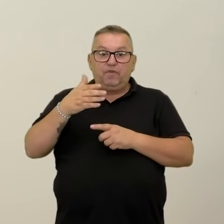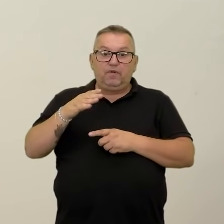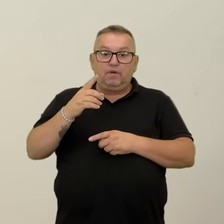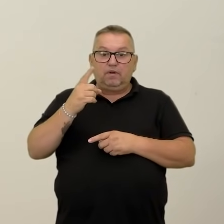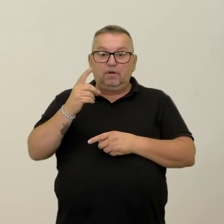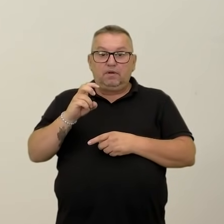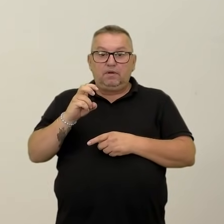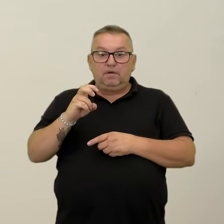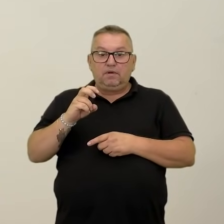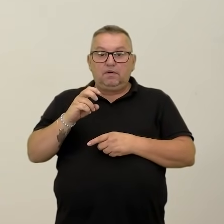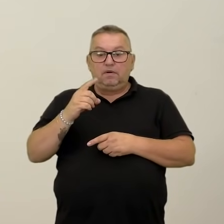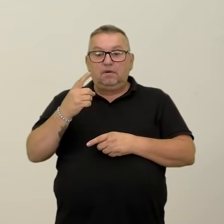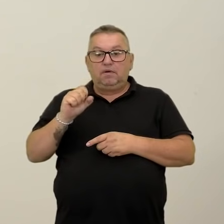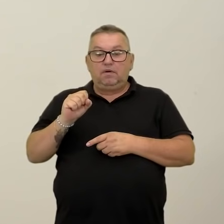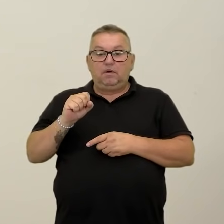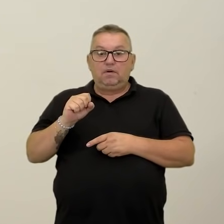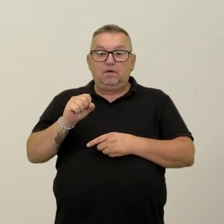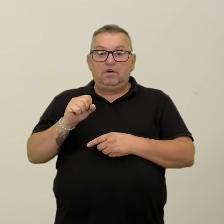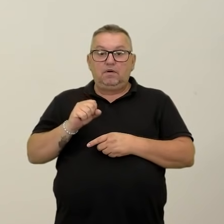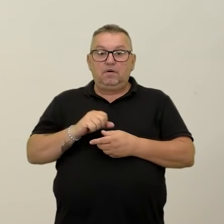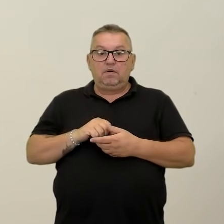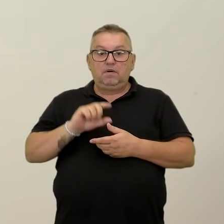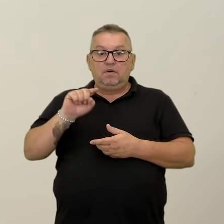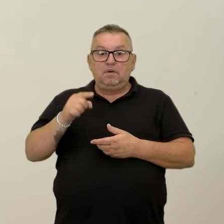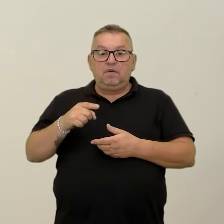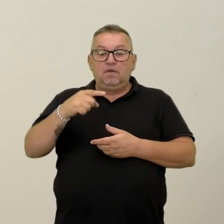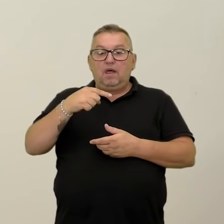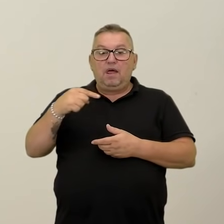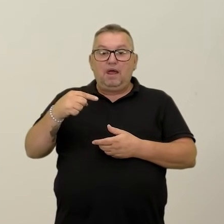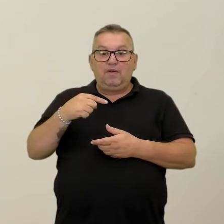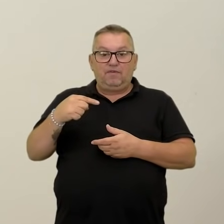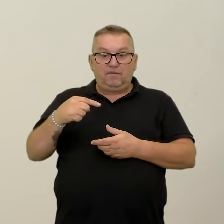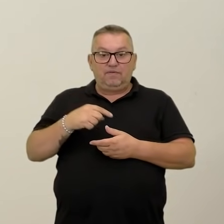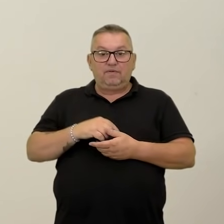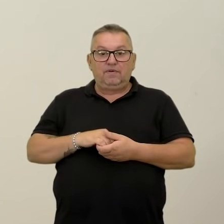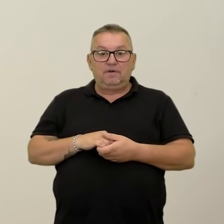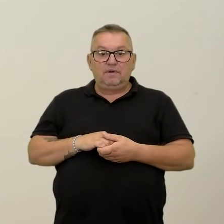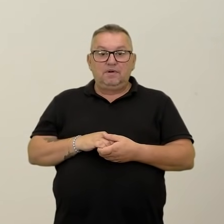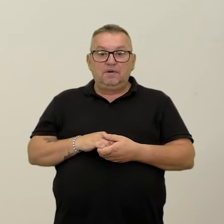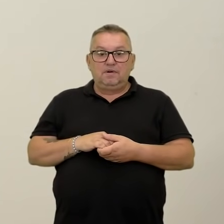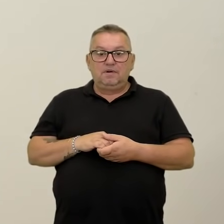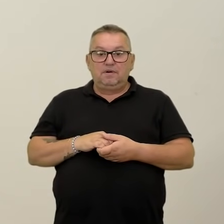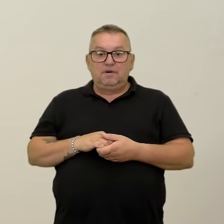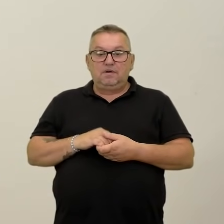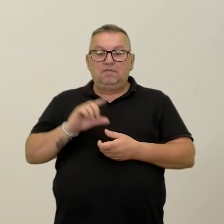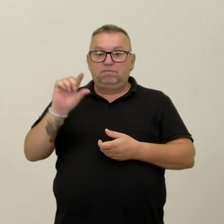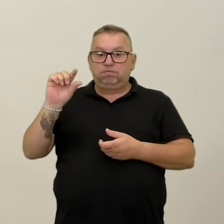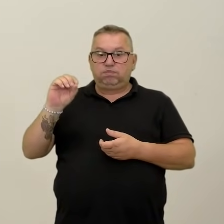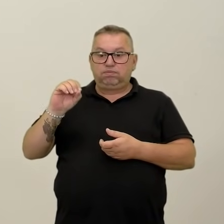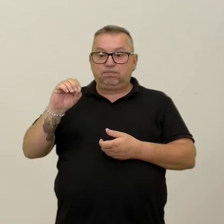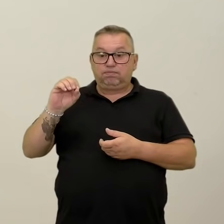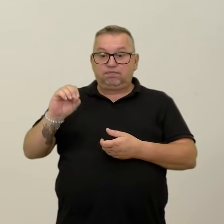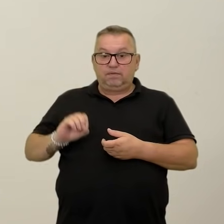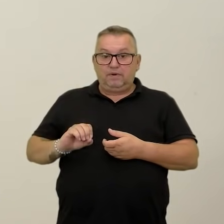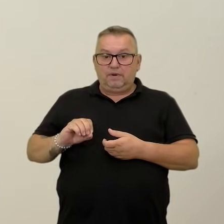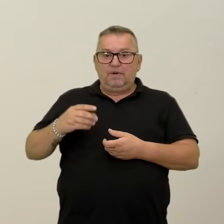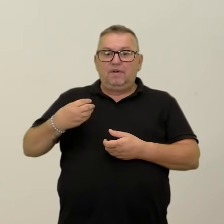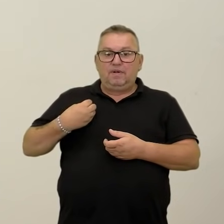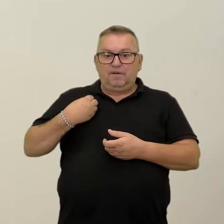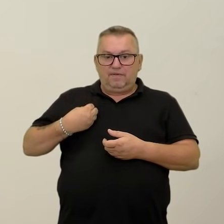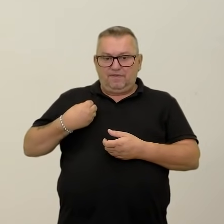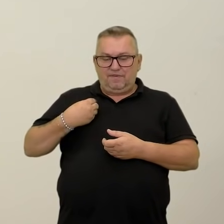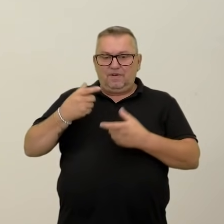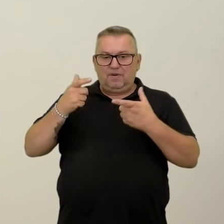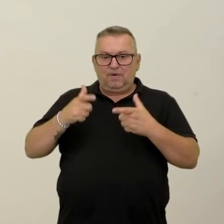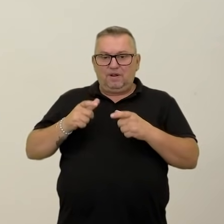a 15 1418 depende do livro graus negativos ou seja abaixo de zero já pensou no ser viver